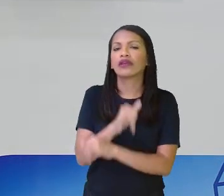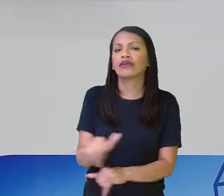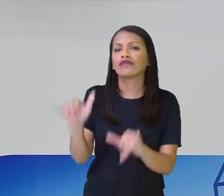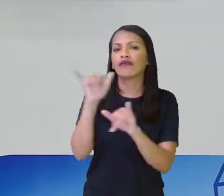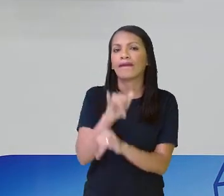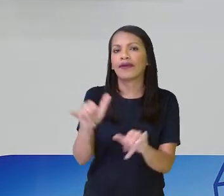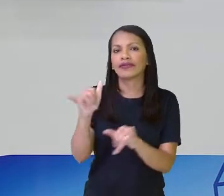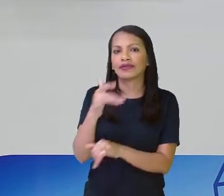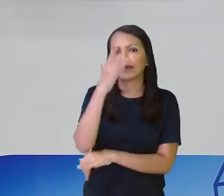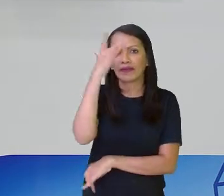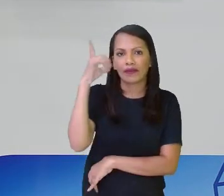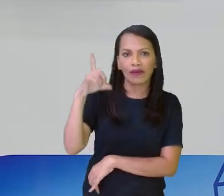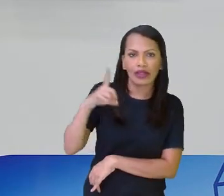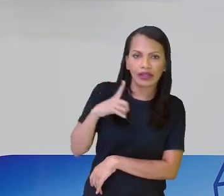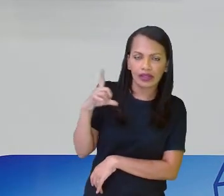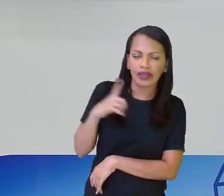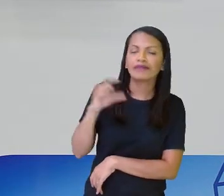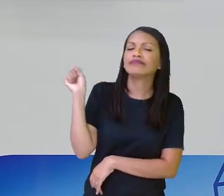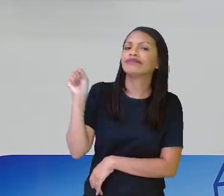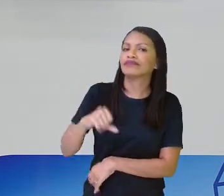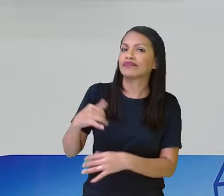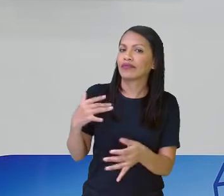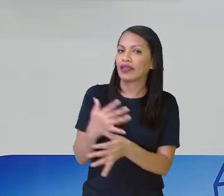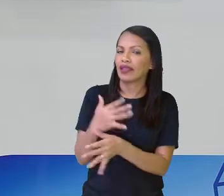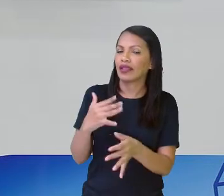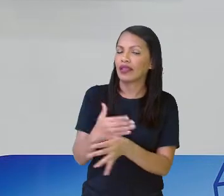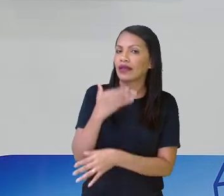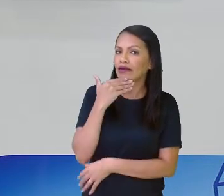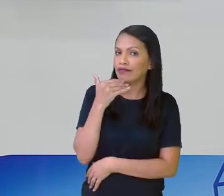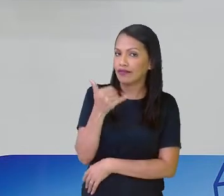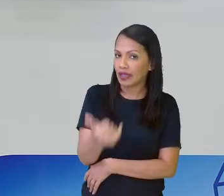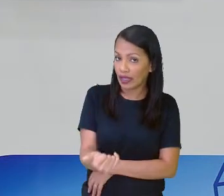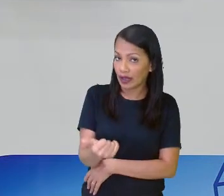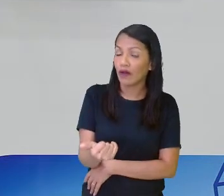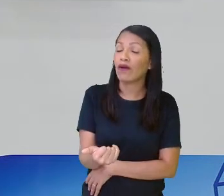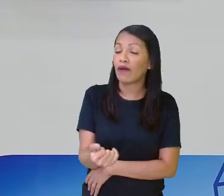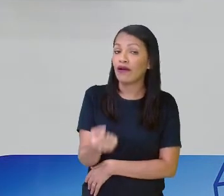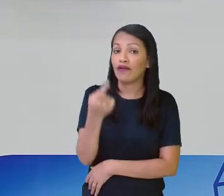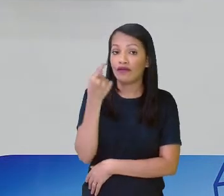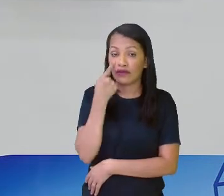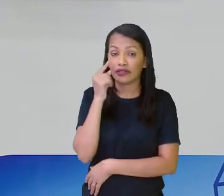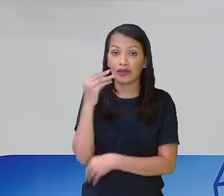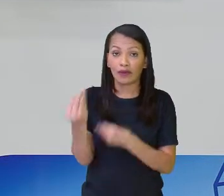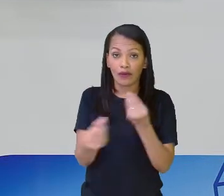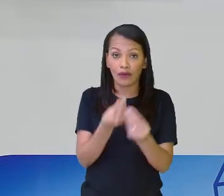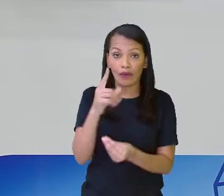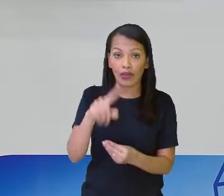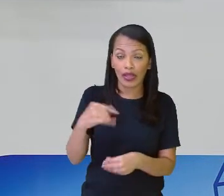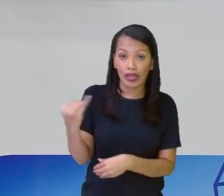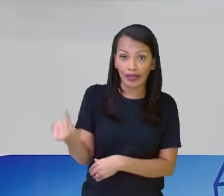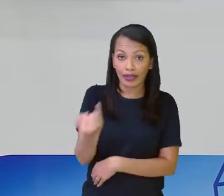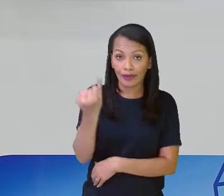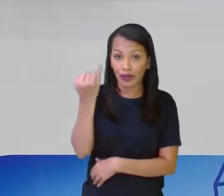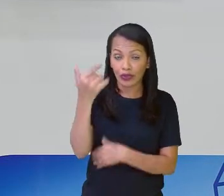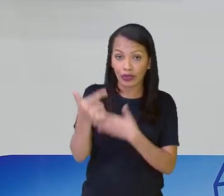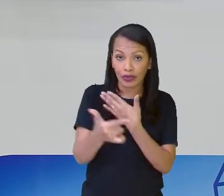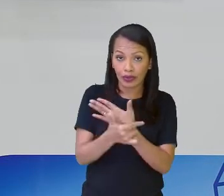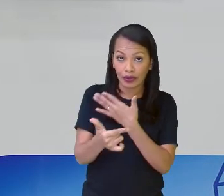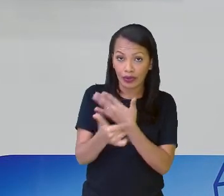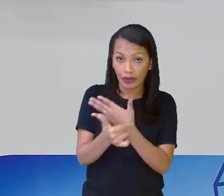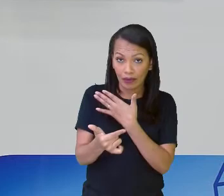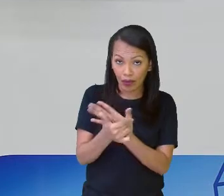essas pessoas tiverem, mais esta cidade em questão vai ser beneficiada. Veja como é importante aí o papel de uma